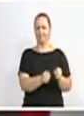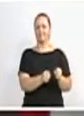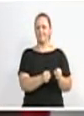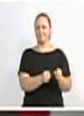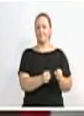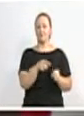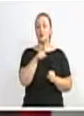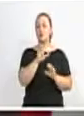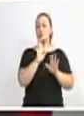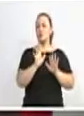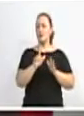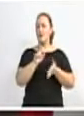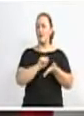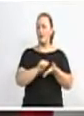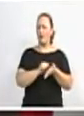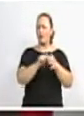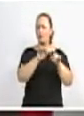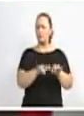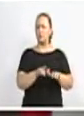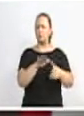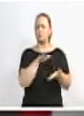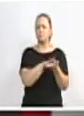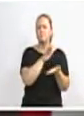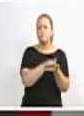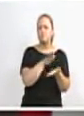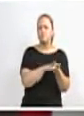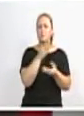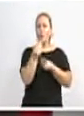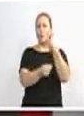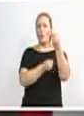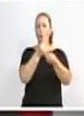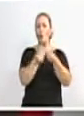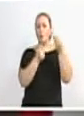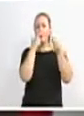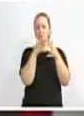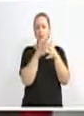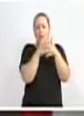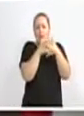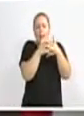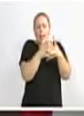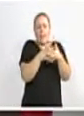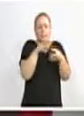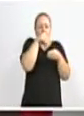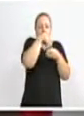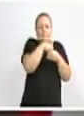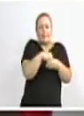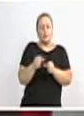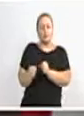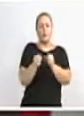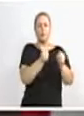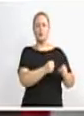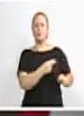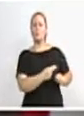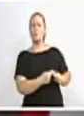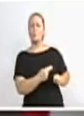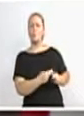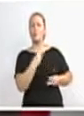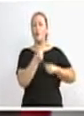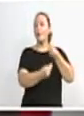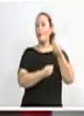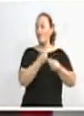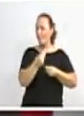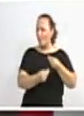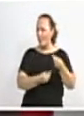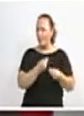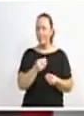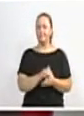escreveu muito sobre as entranhas do poder em nosso Brasil, inclusive dos problemas ocorridos no Brasil durante